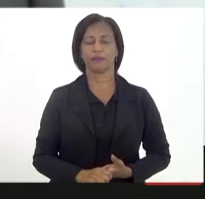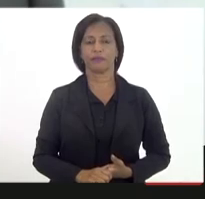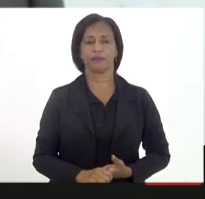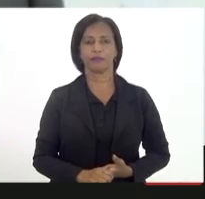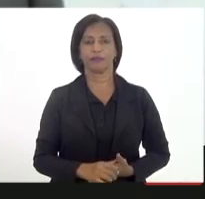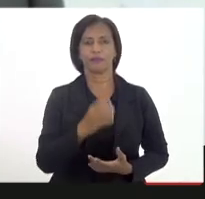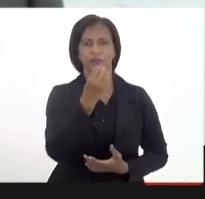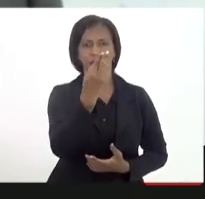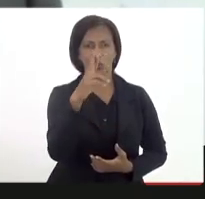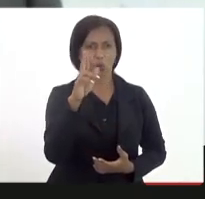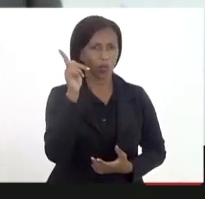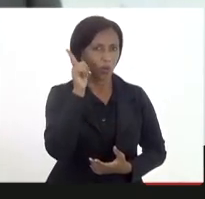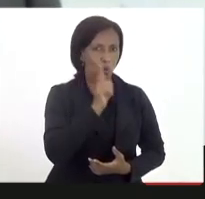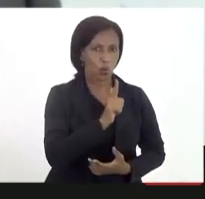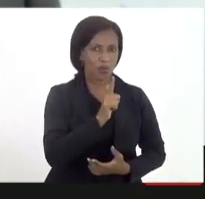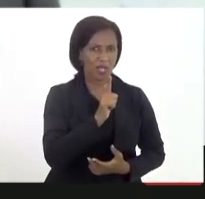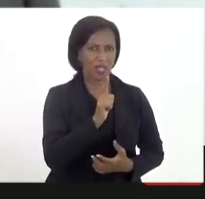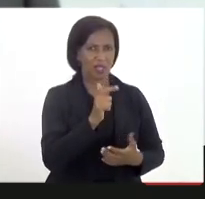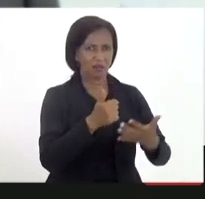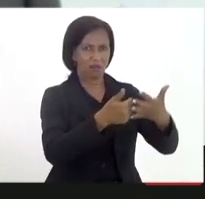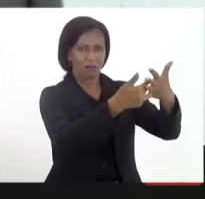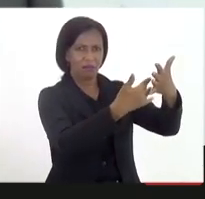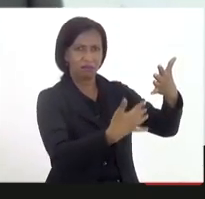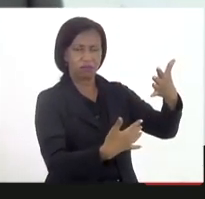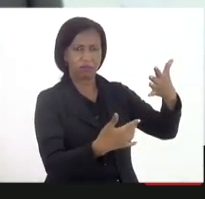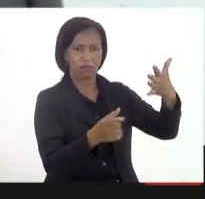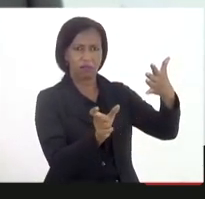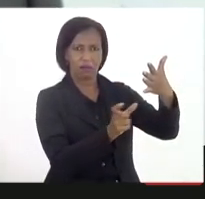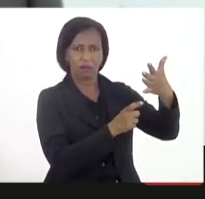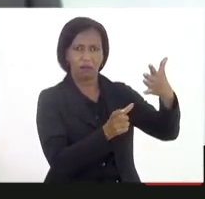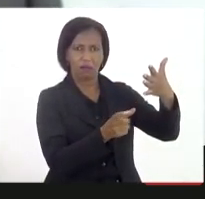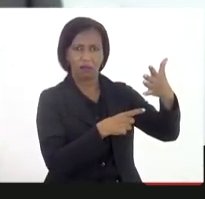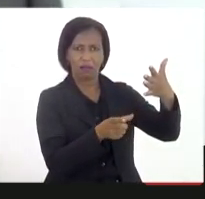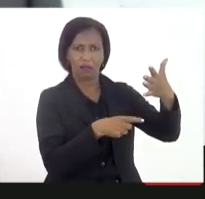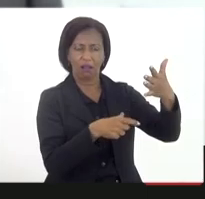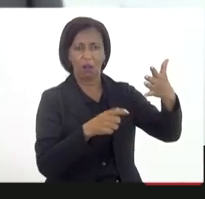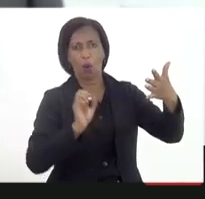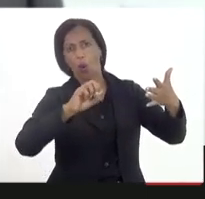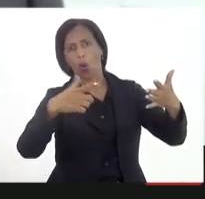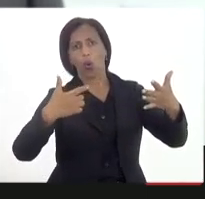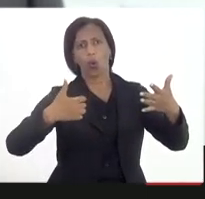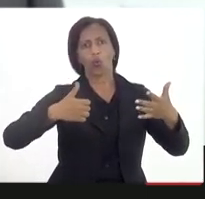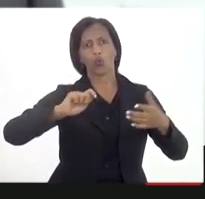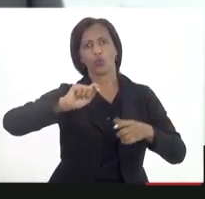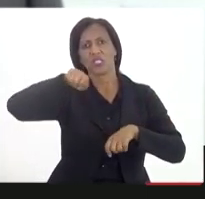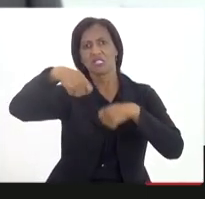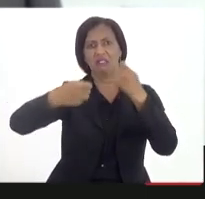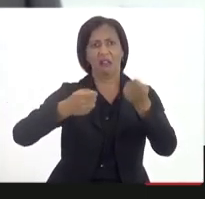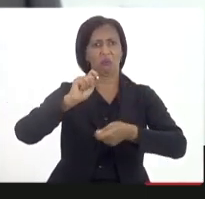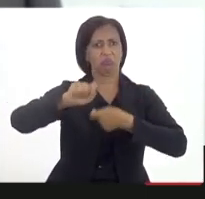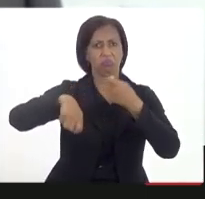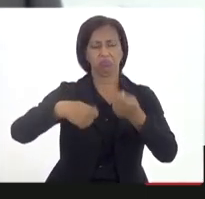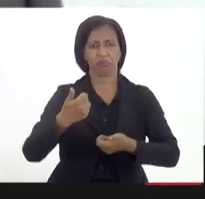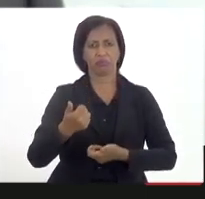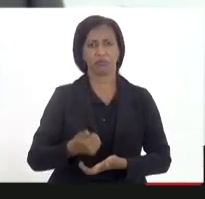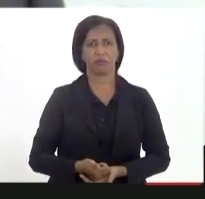Doutora Alessandra consegue falar pelo chat se ou pelo chat ou fazer um sinal visual aí se nos ouvir